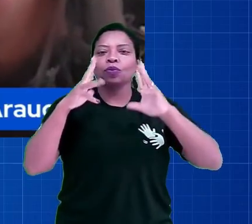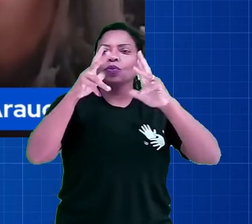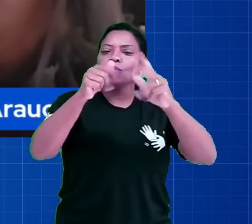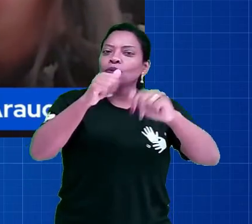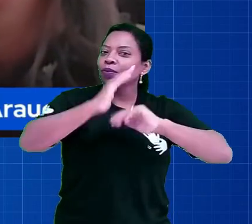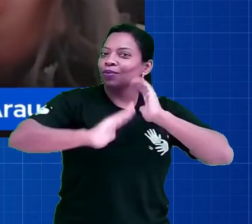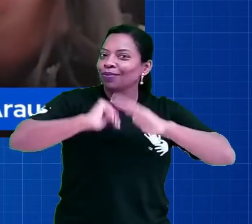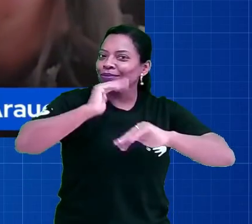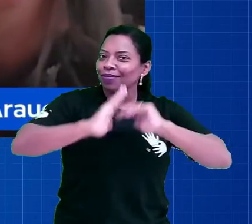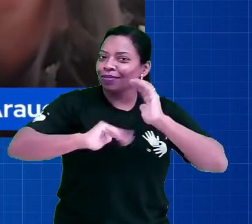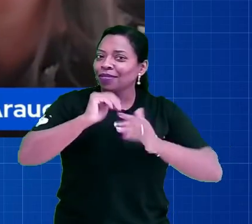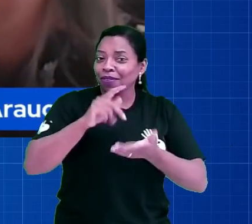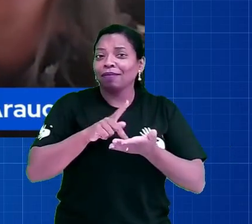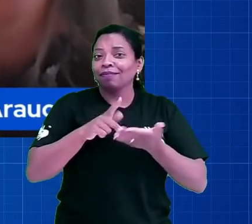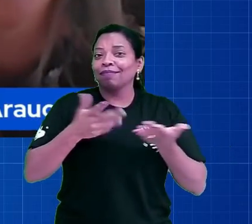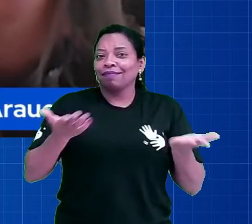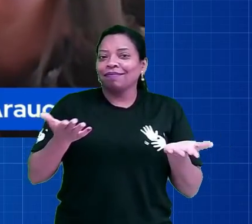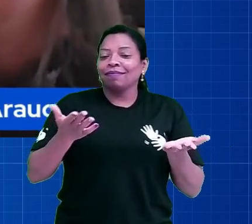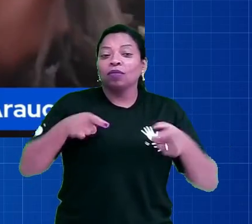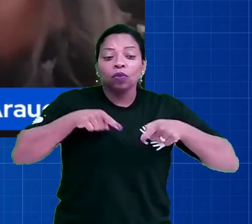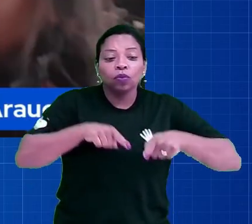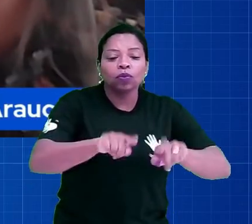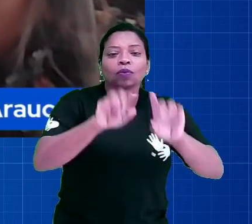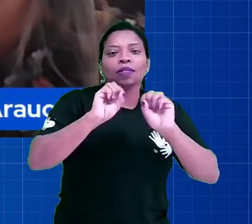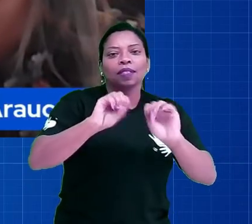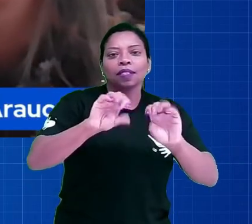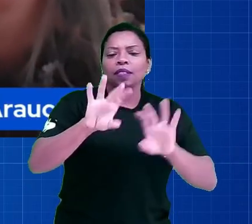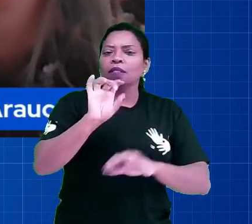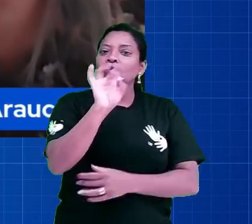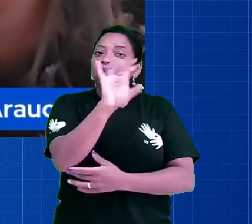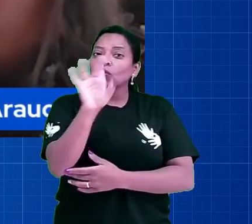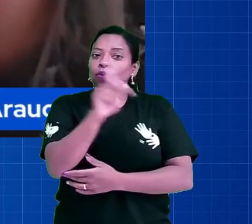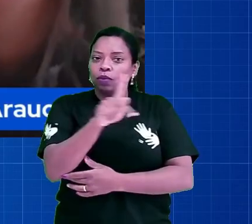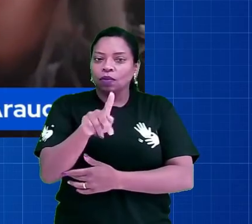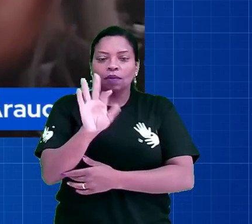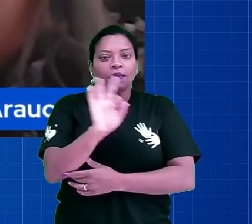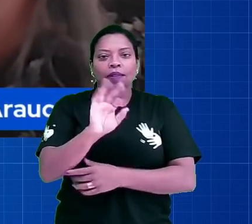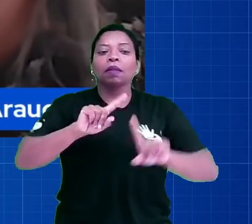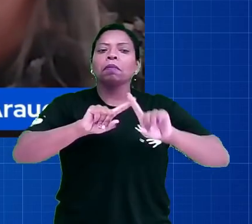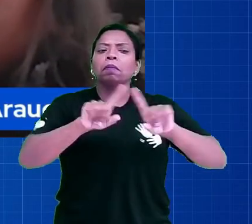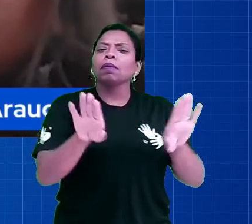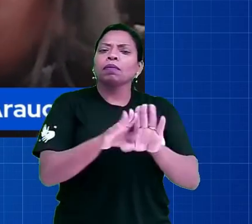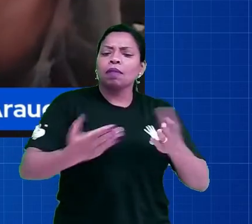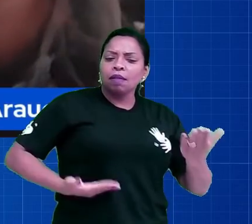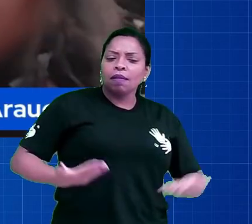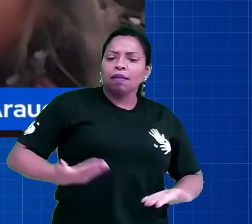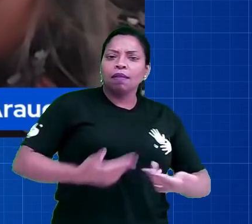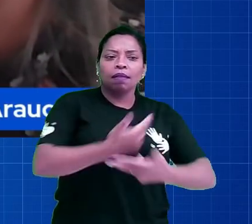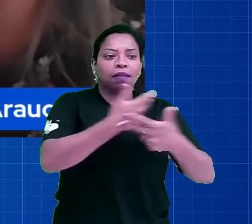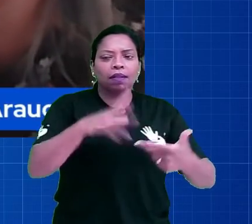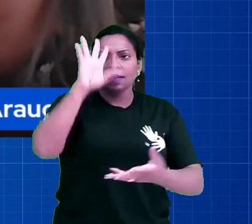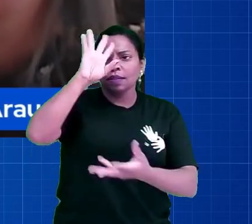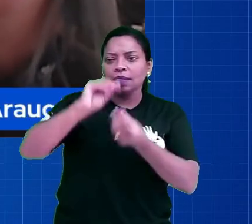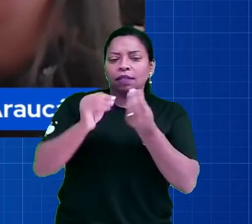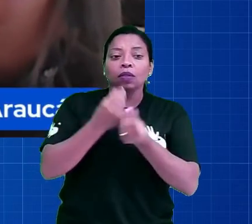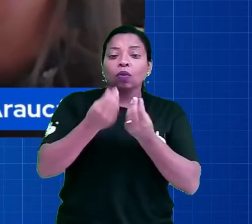verdade, né? Que o co-ensino abrange não só os professores, mas também ali as merendeiras da escola, de entender o que é esse profissional